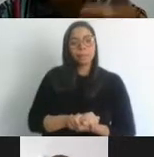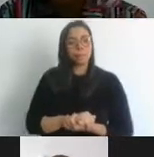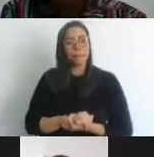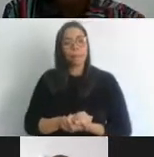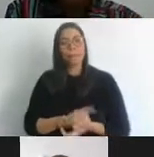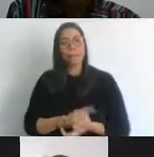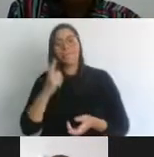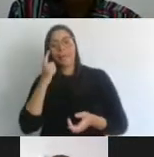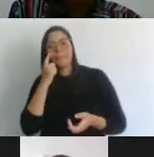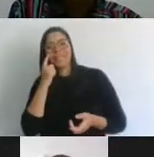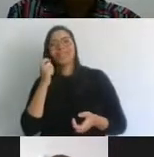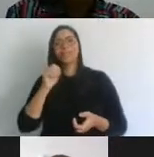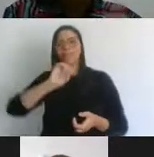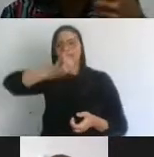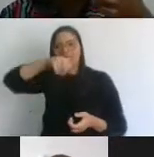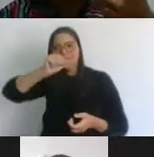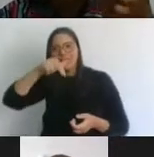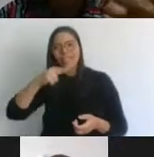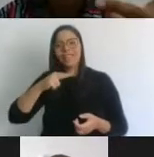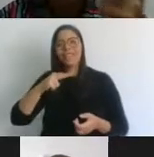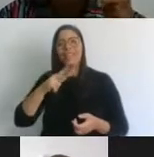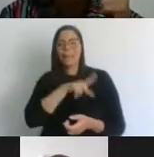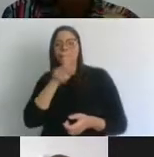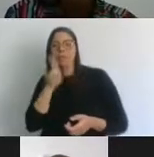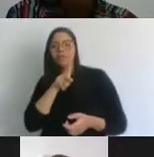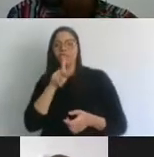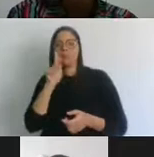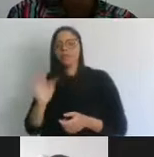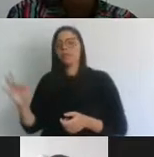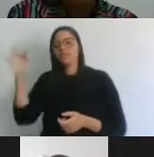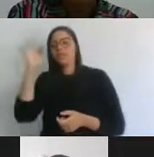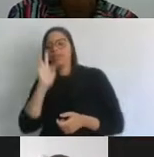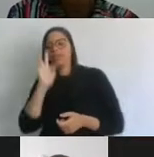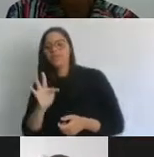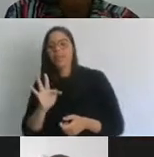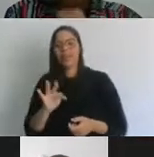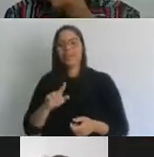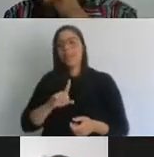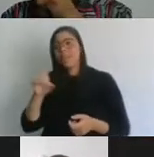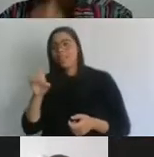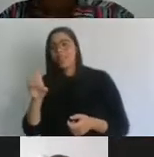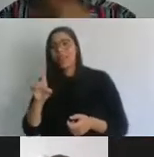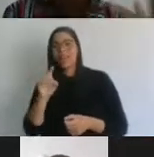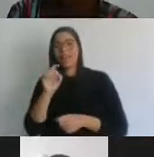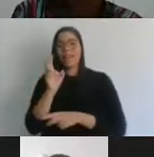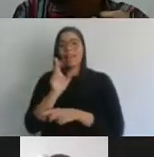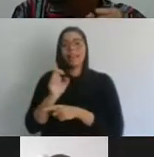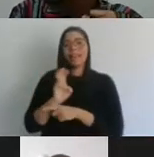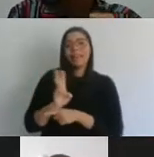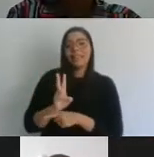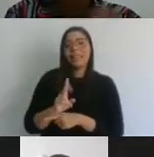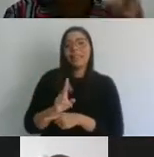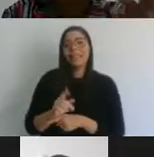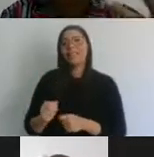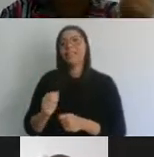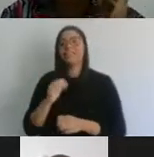é professora Universitária pensando que já está no atuação de uma liderança Nacional de uma empresa desculpa enorme